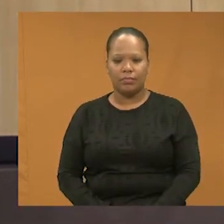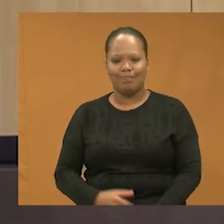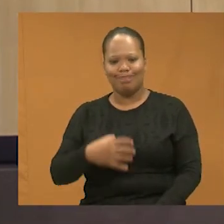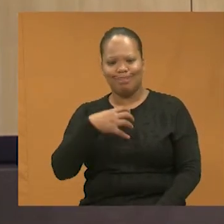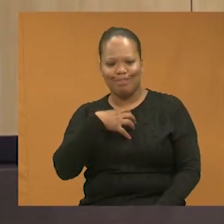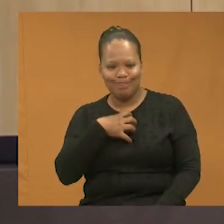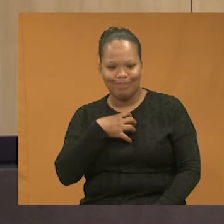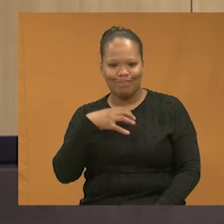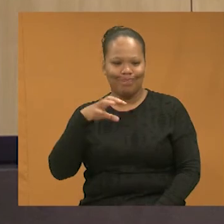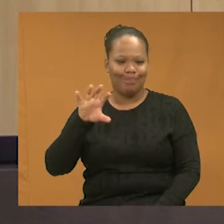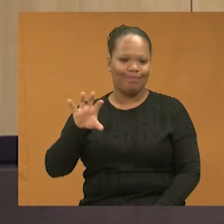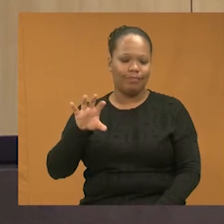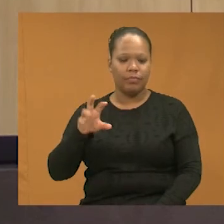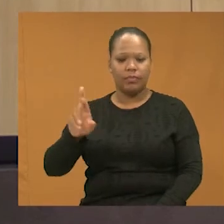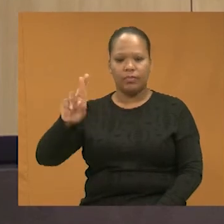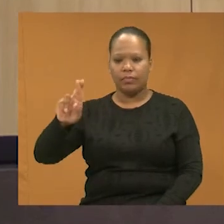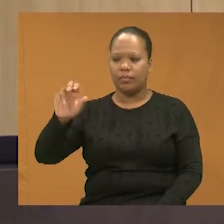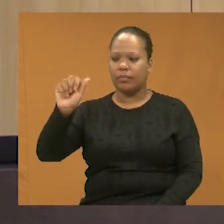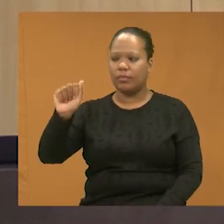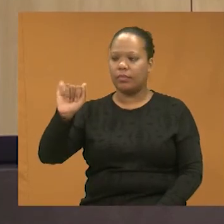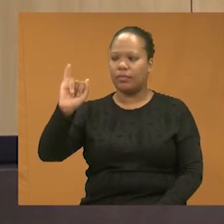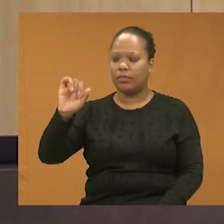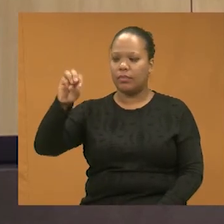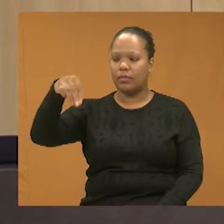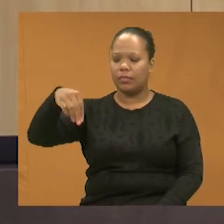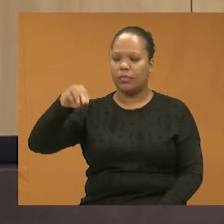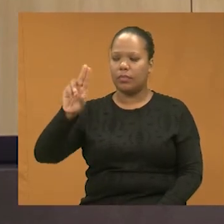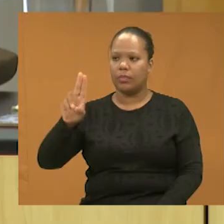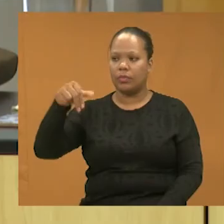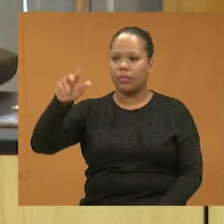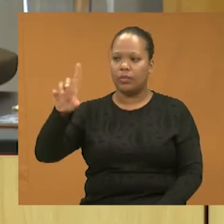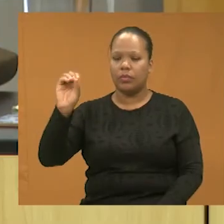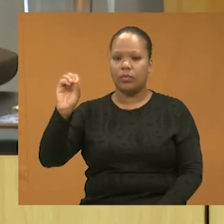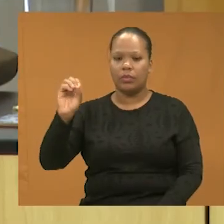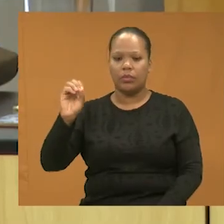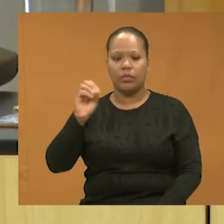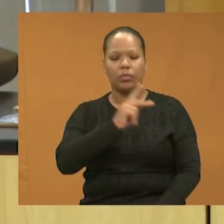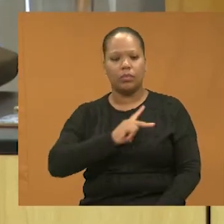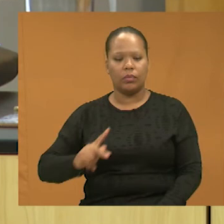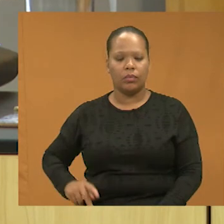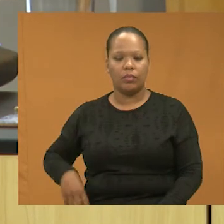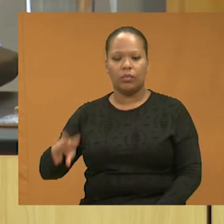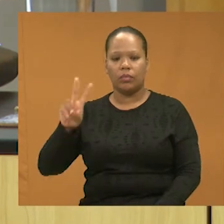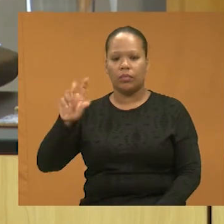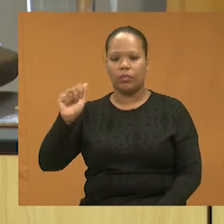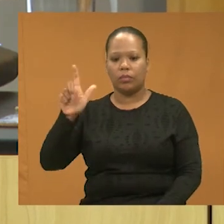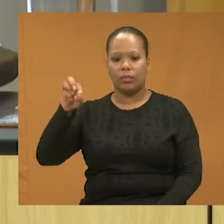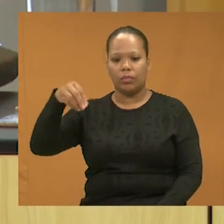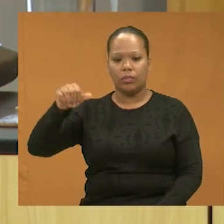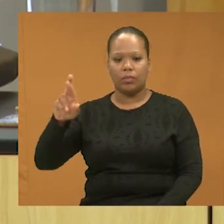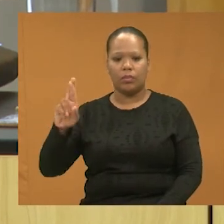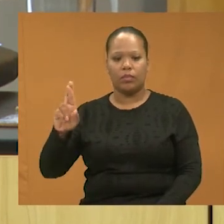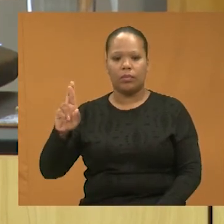Votos de pesar do senhor Raimundo Mateus, formulado pelo vereador Valmir do Parque Melua.